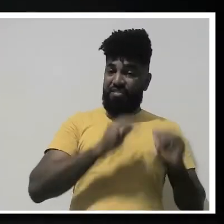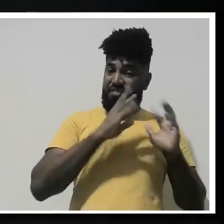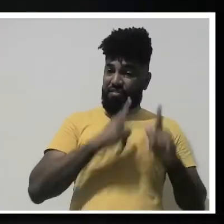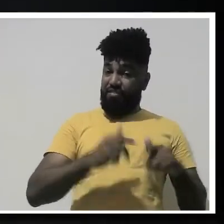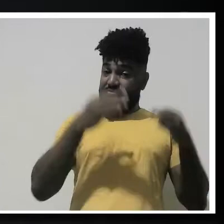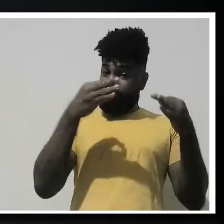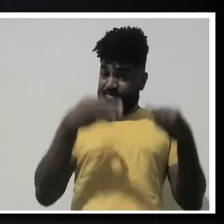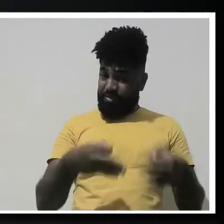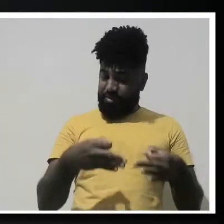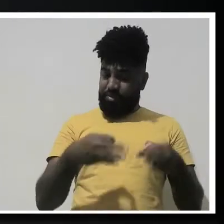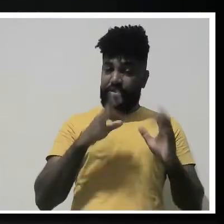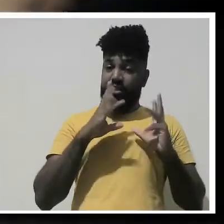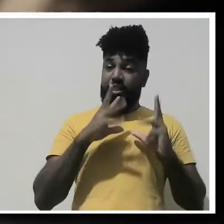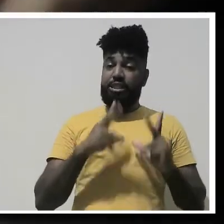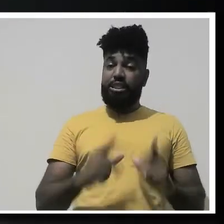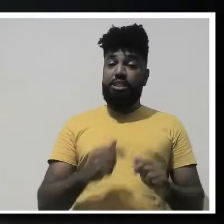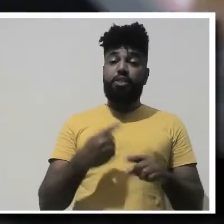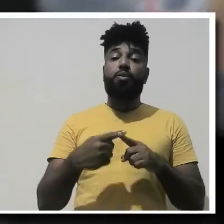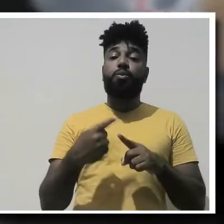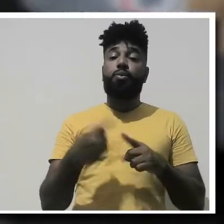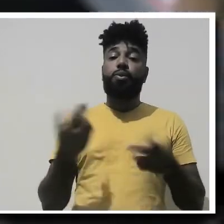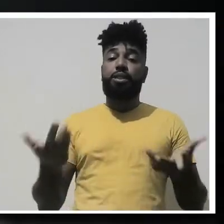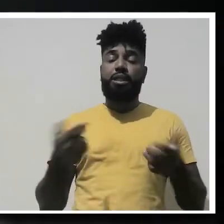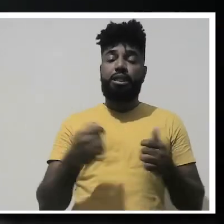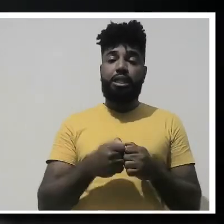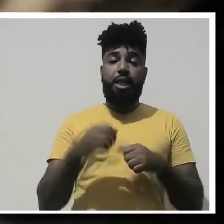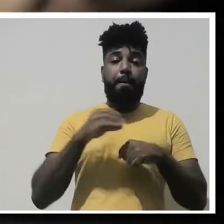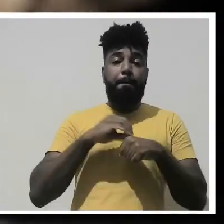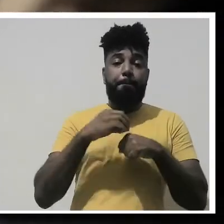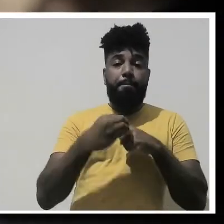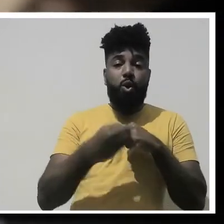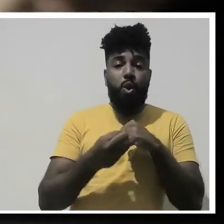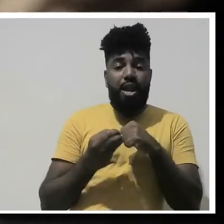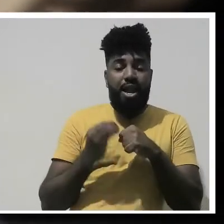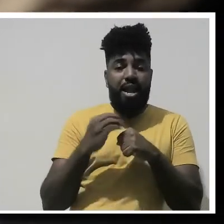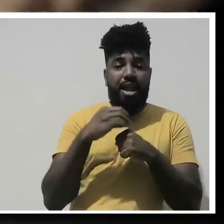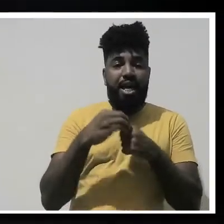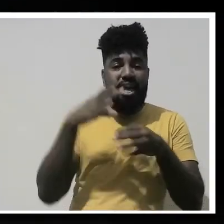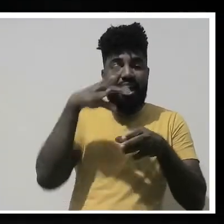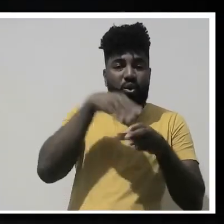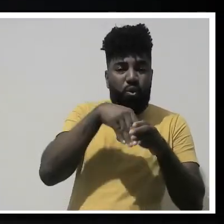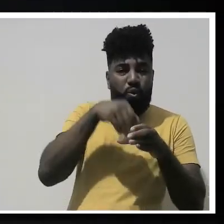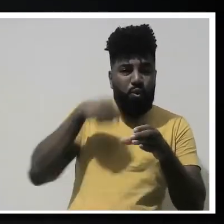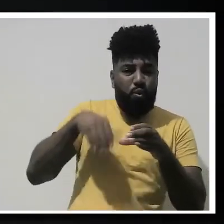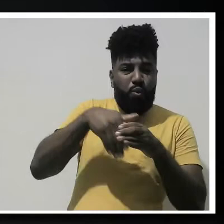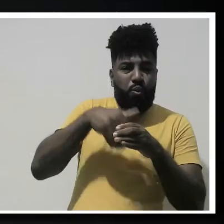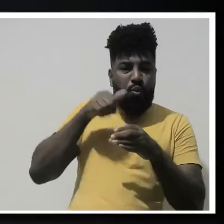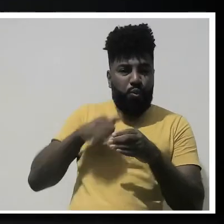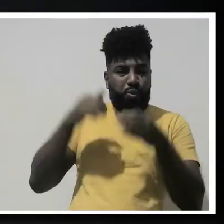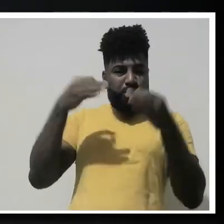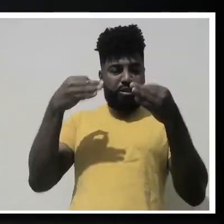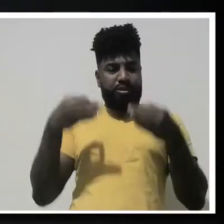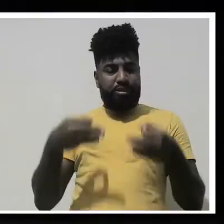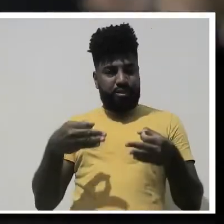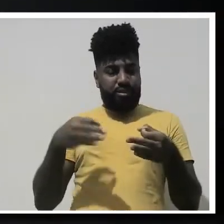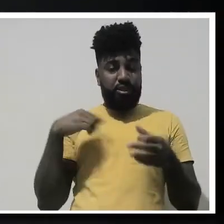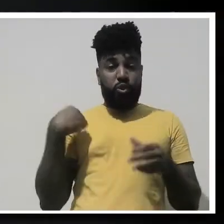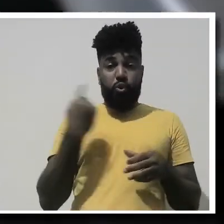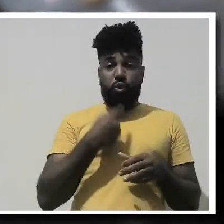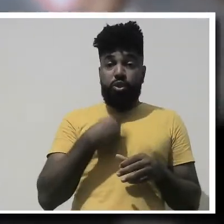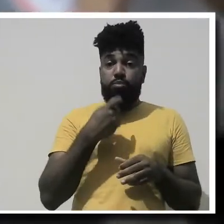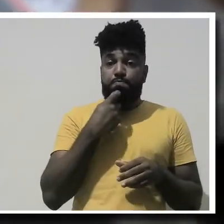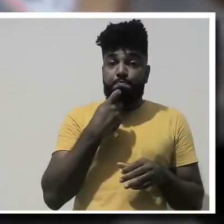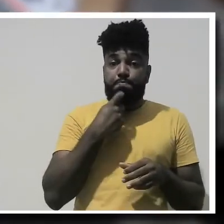bem. A ideia dessas lavagens é ela tentar coletar o máximo de moléculas possíveis que tenham ficado ali dentro daquele becker. Quando